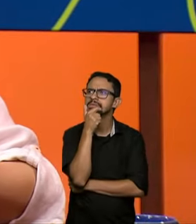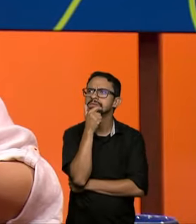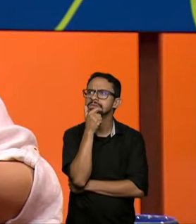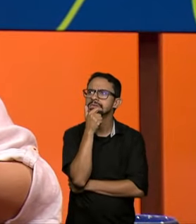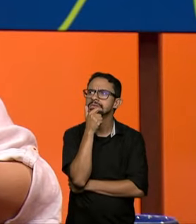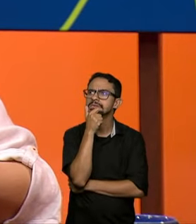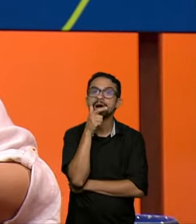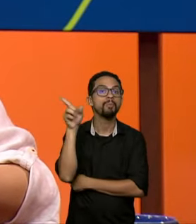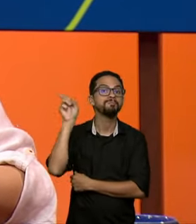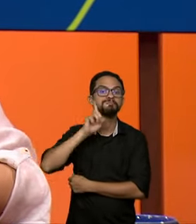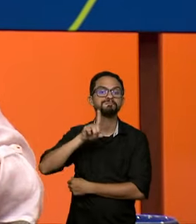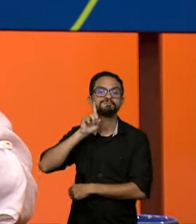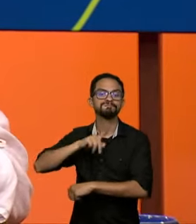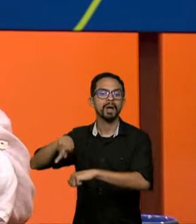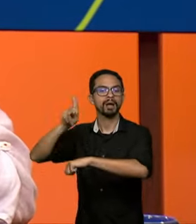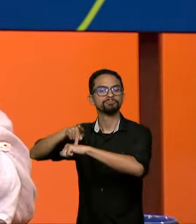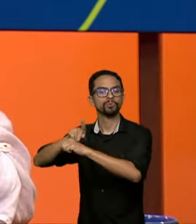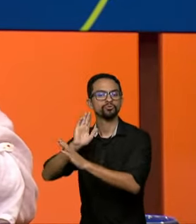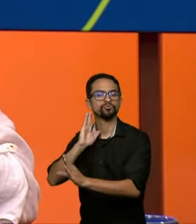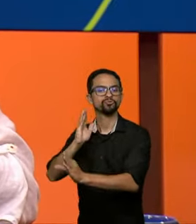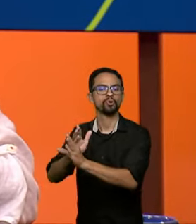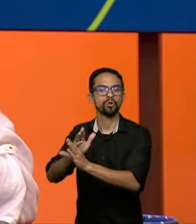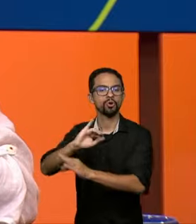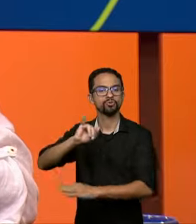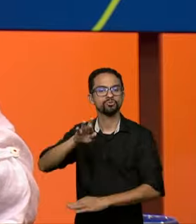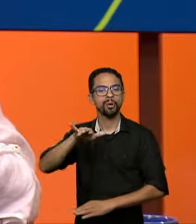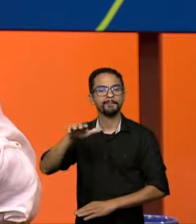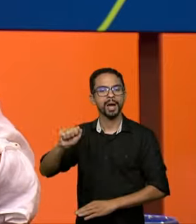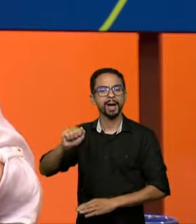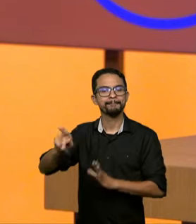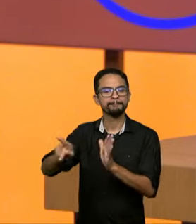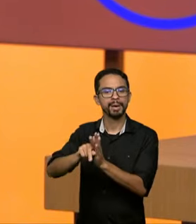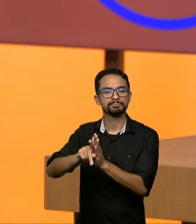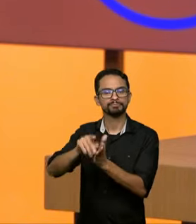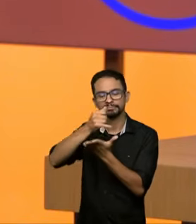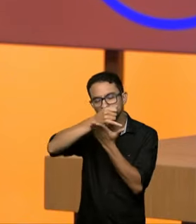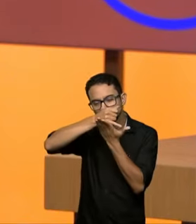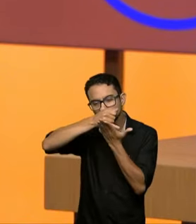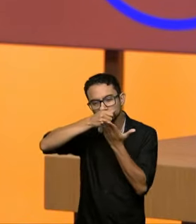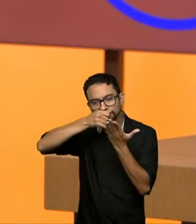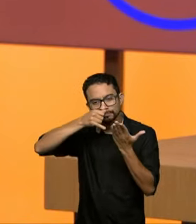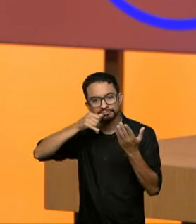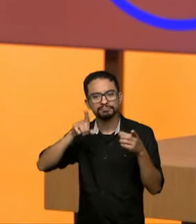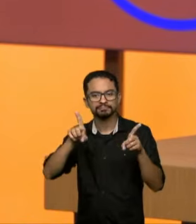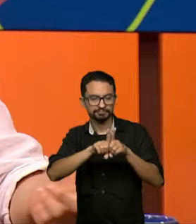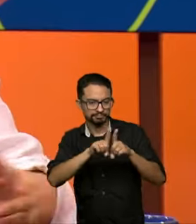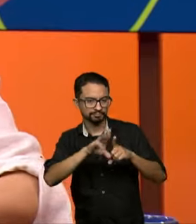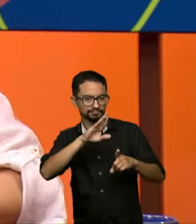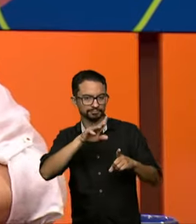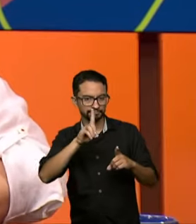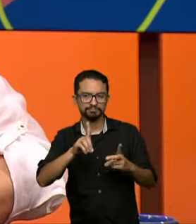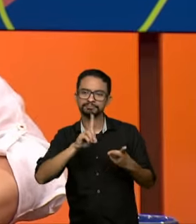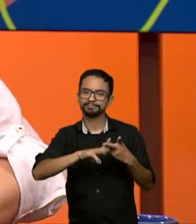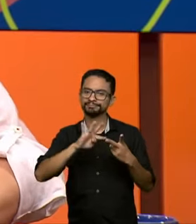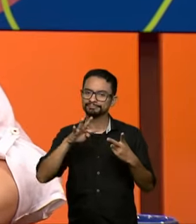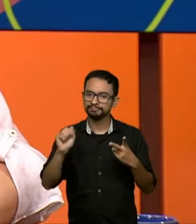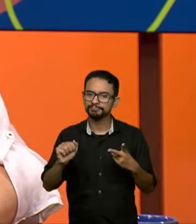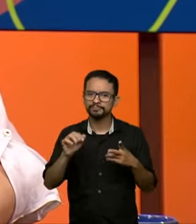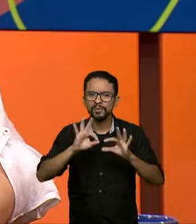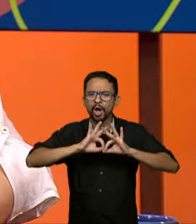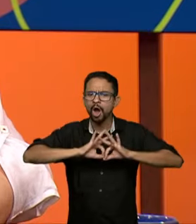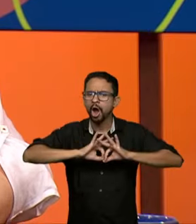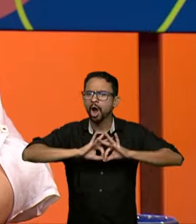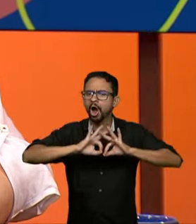descobri nos Estados Unidos uma jujubinha de maconha. Conheço. Que tem tanto CBD quanto THC e que era ótima